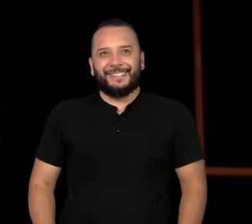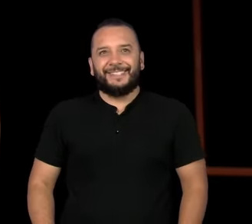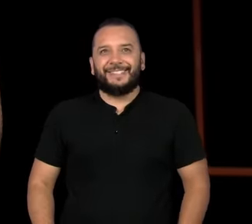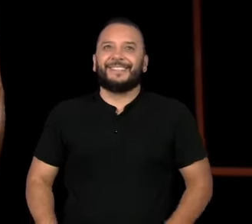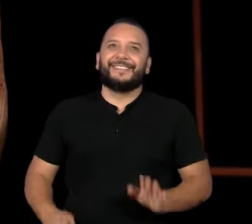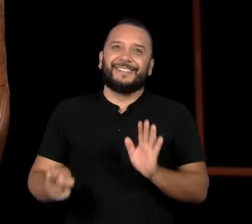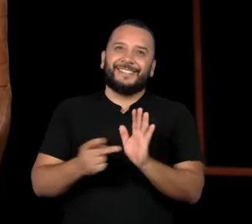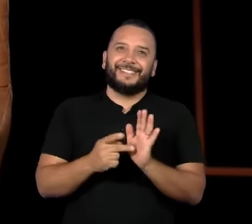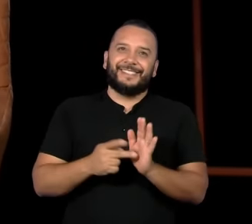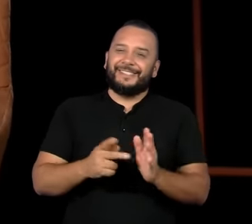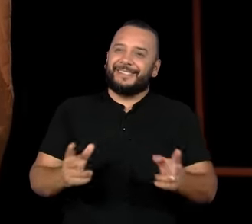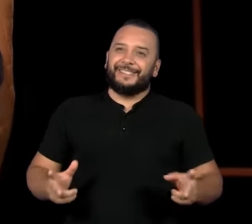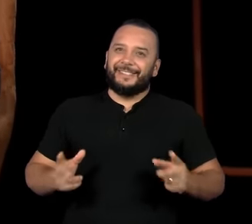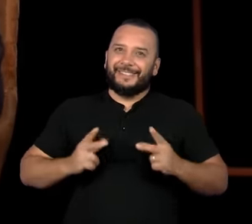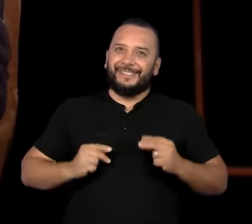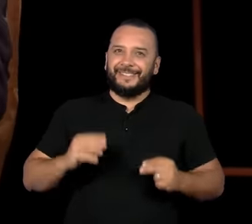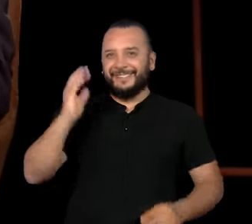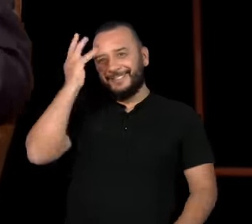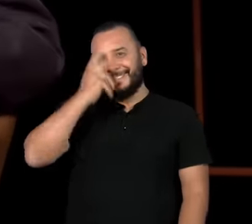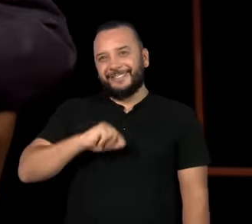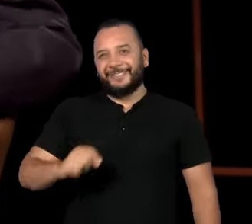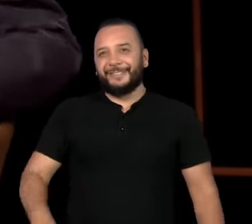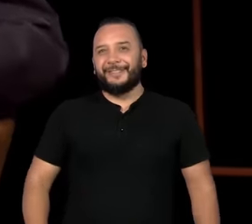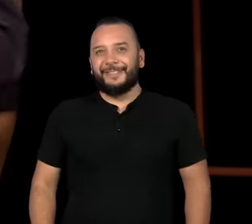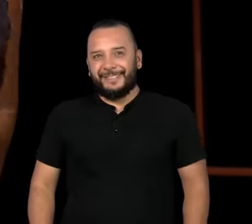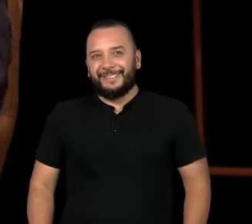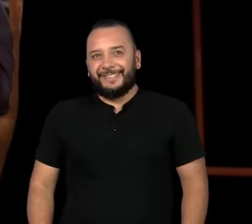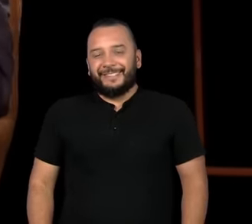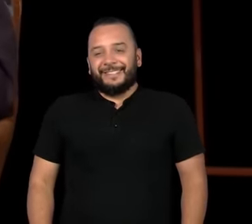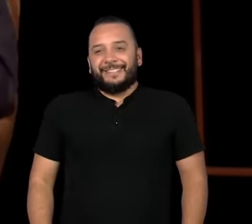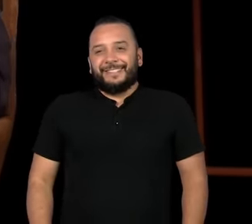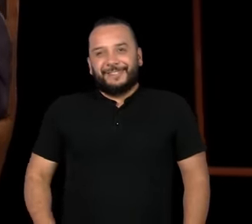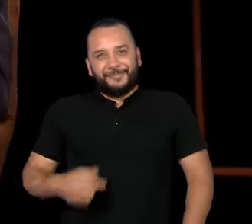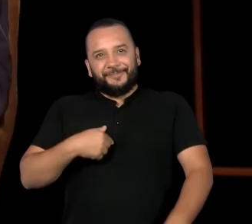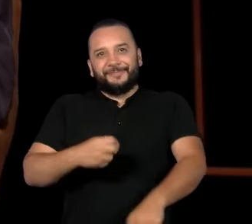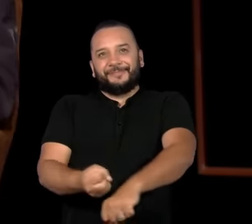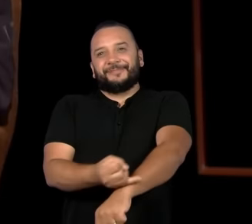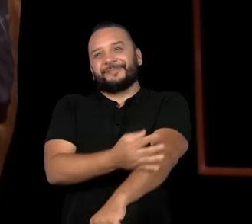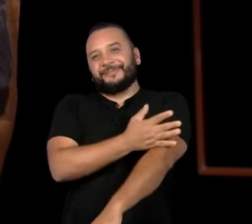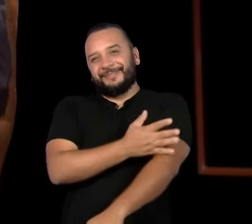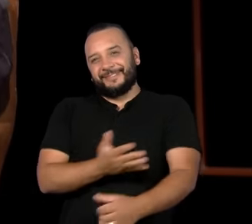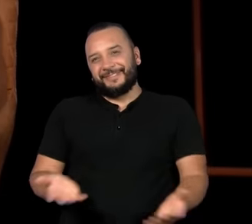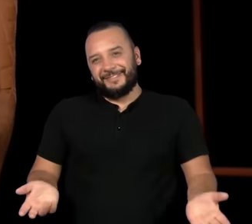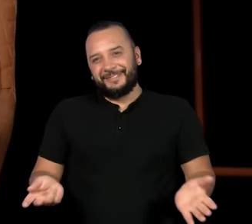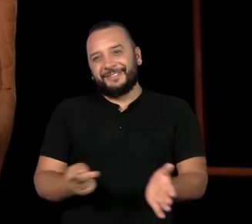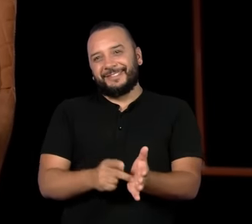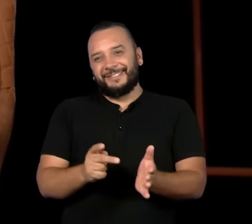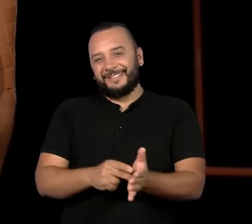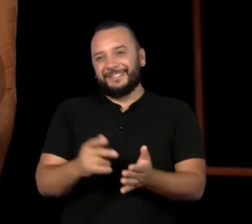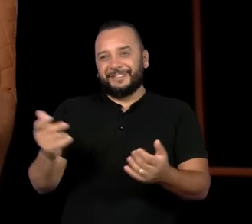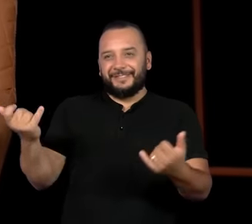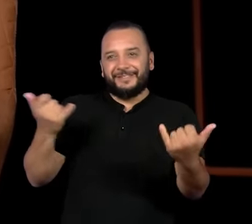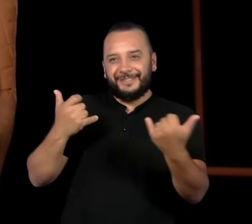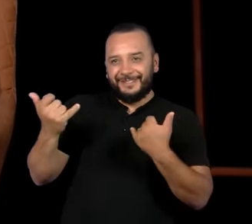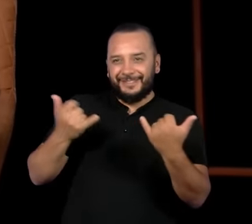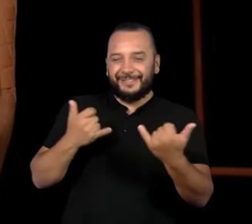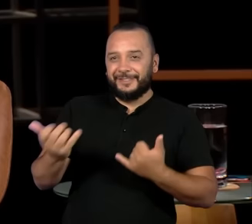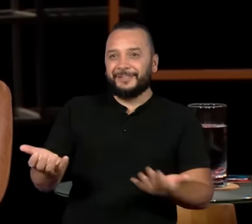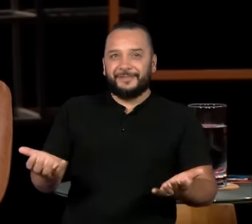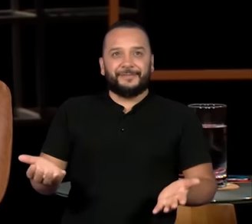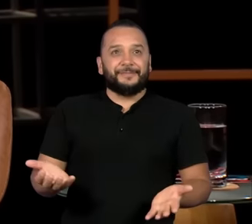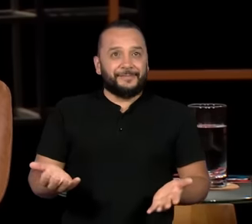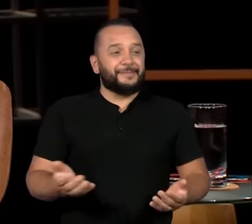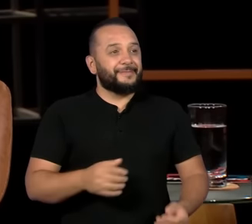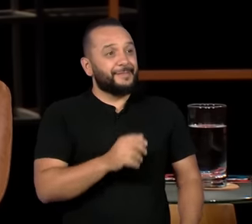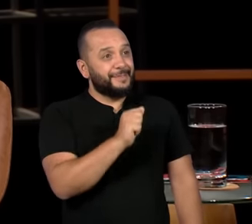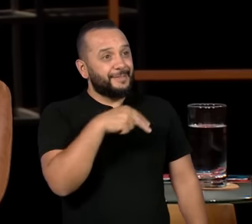verdade. Nossa, que coisa linda. Estou emocionado aqui de ouvir essas pessoas. Você arrastou a Ana